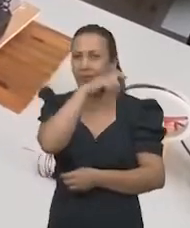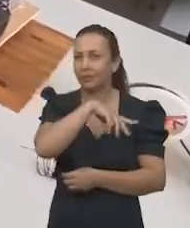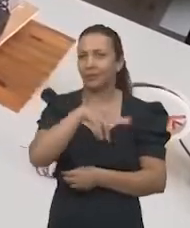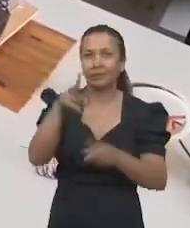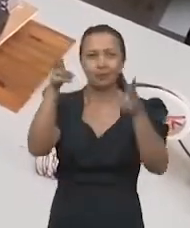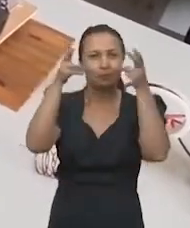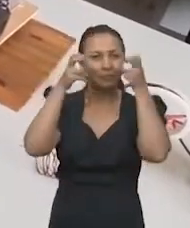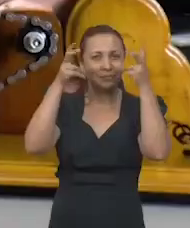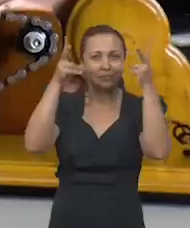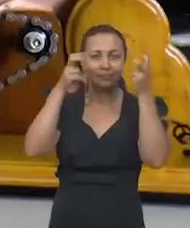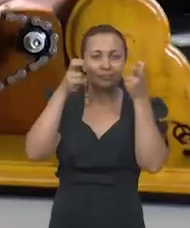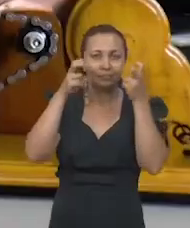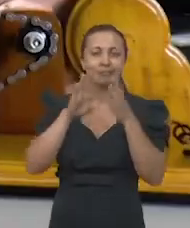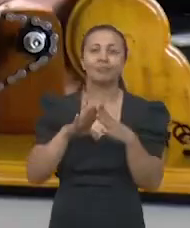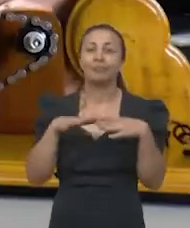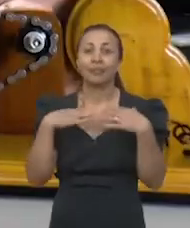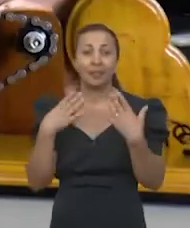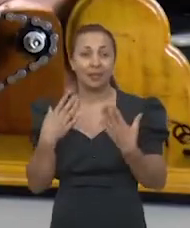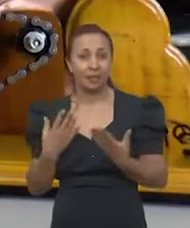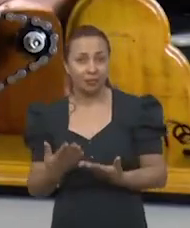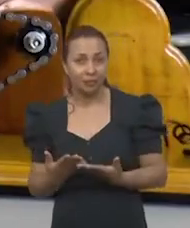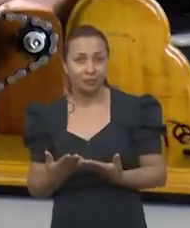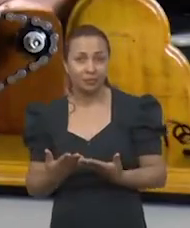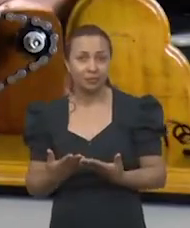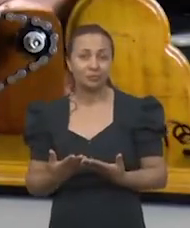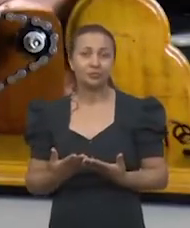difíceis de captar, né? Então,